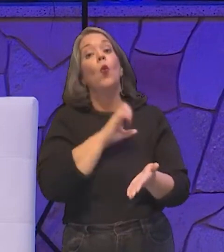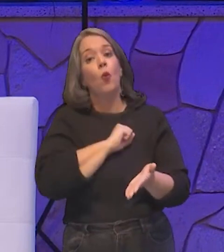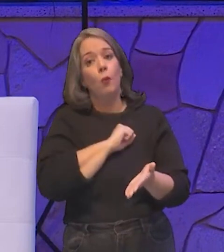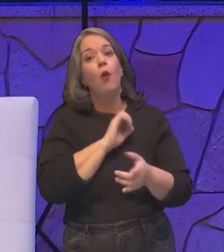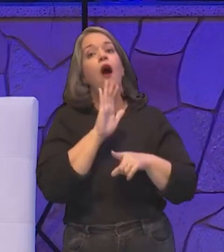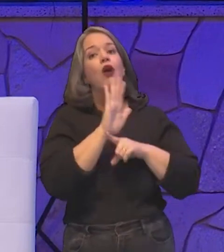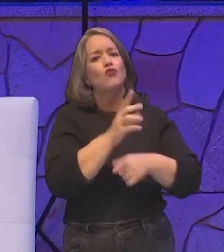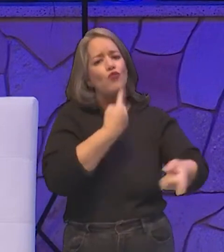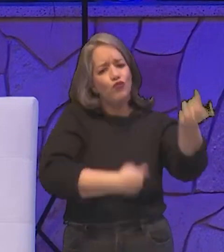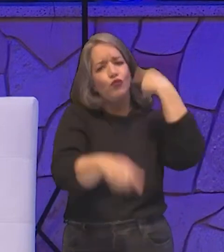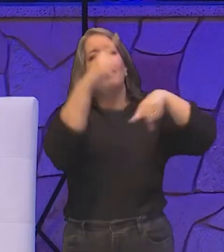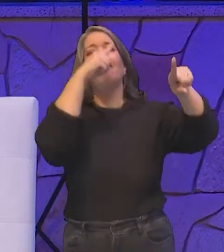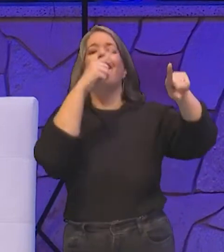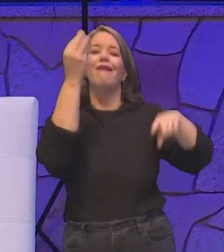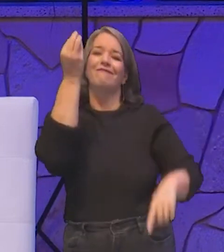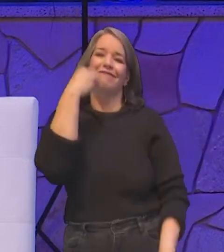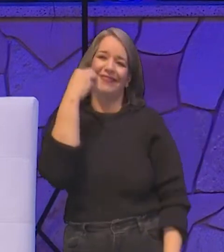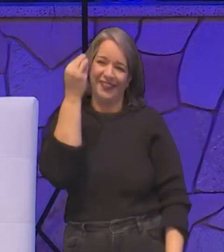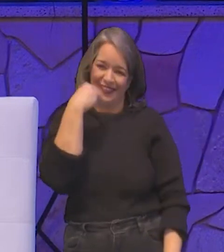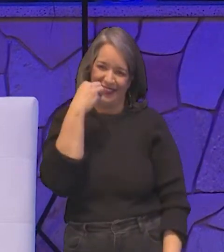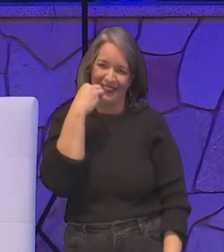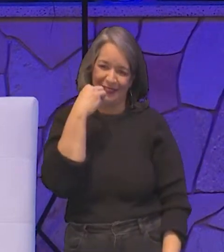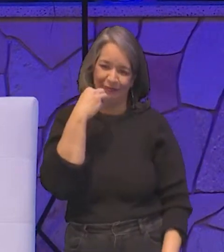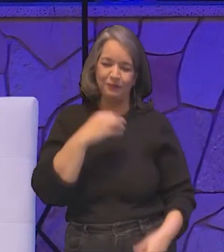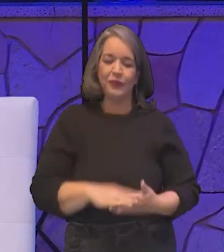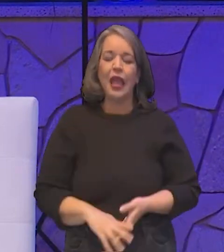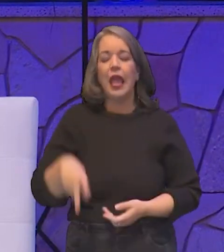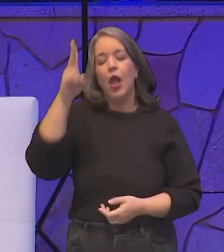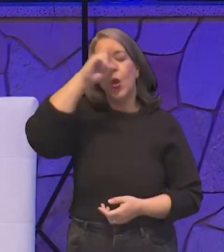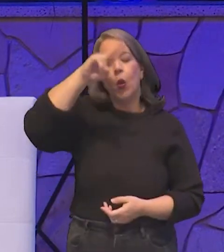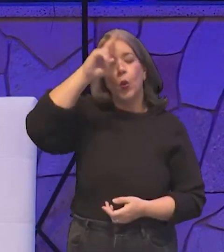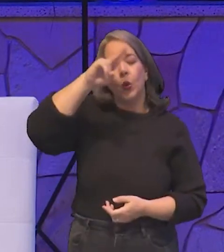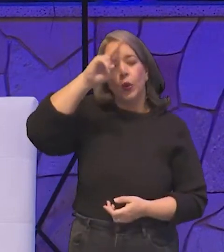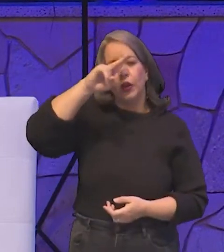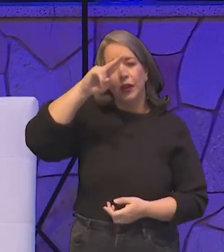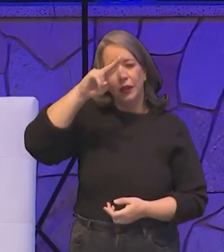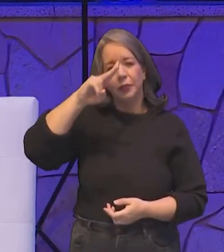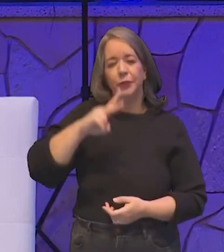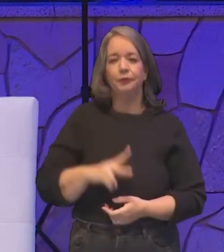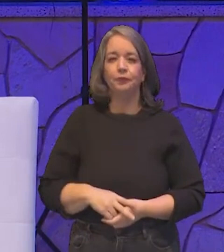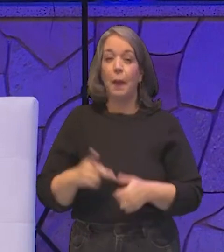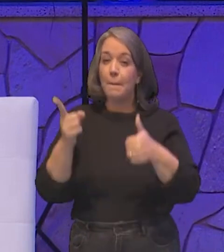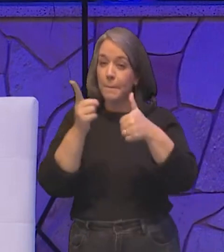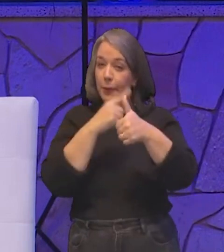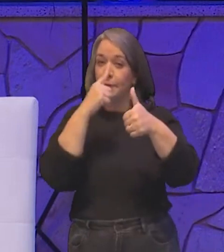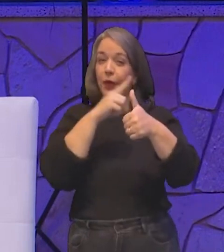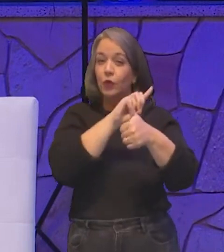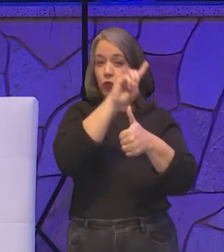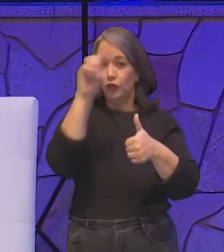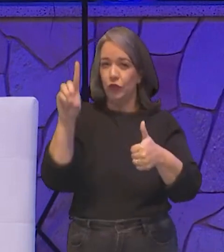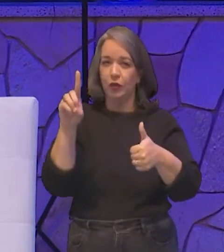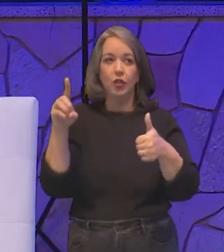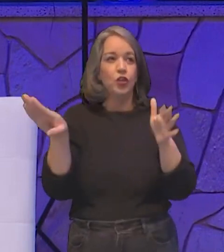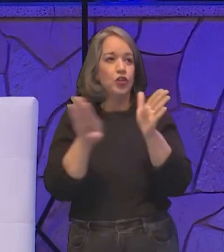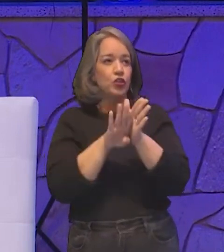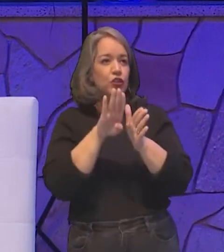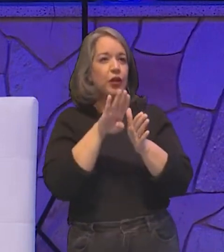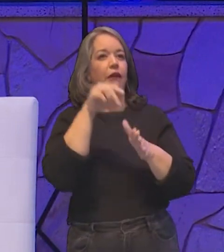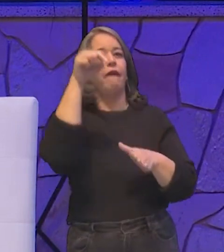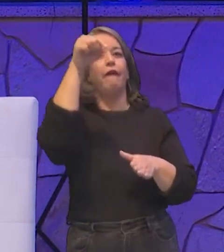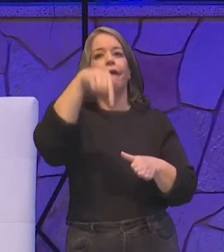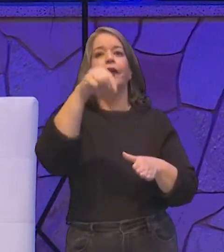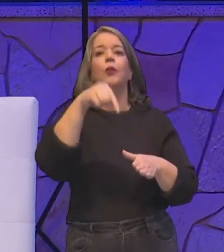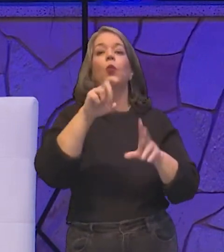Eu lembro muito bem do primeiro dia que eu pisei num sábado aqui nessa igreja para o culto da